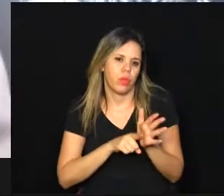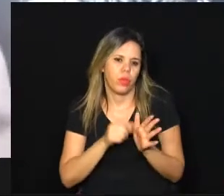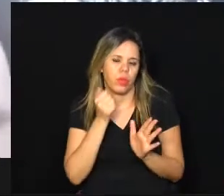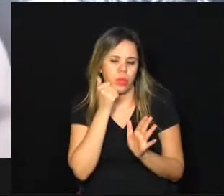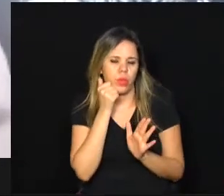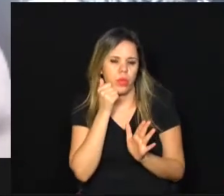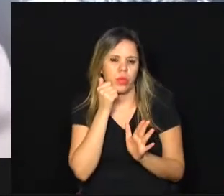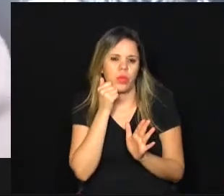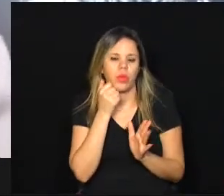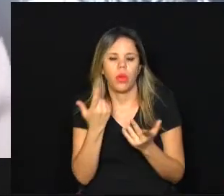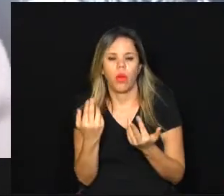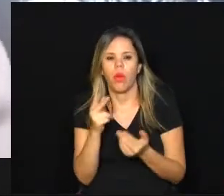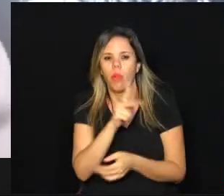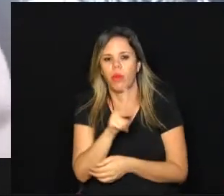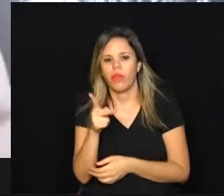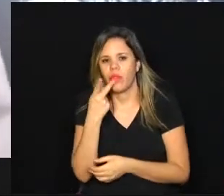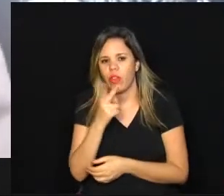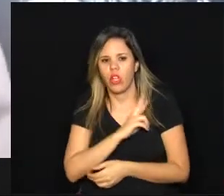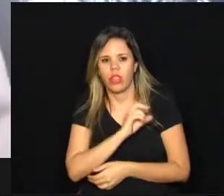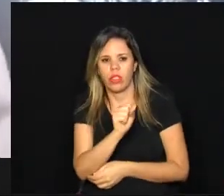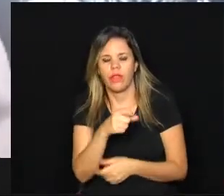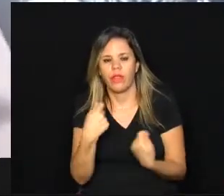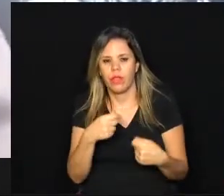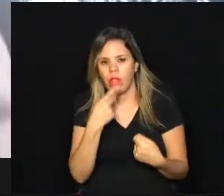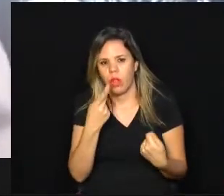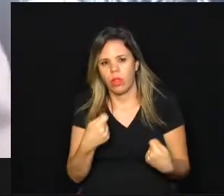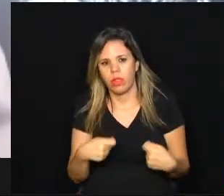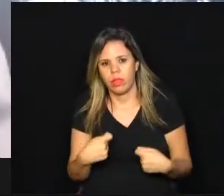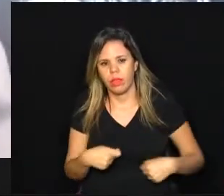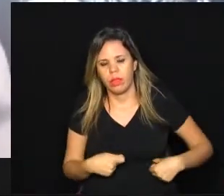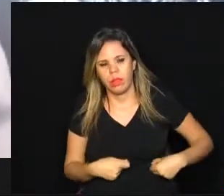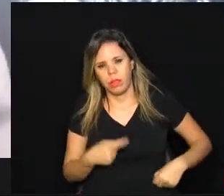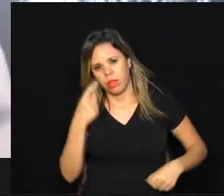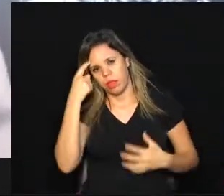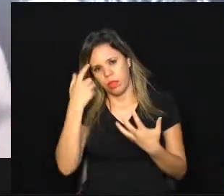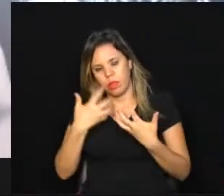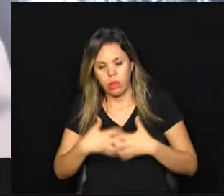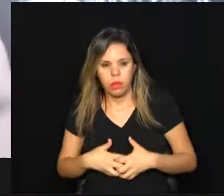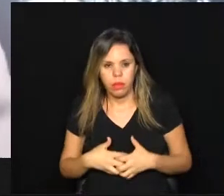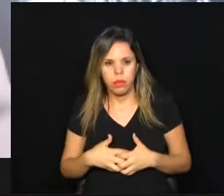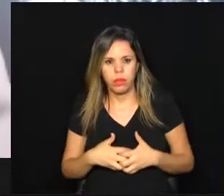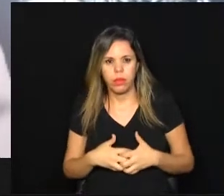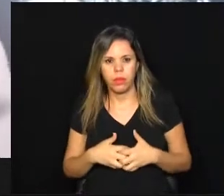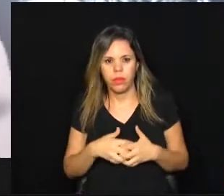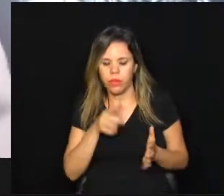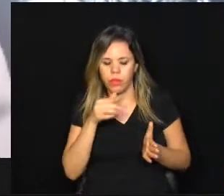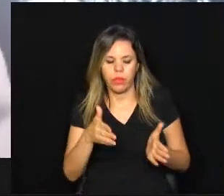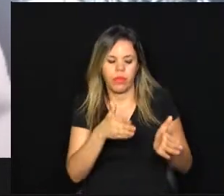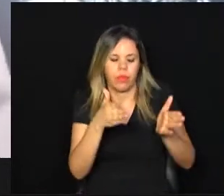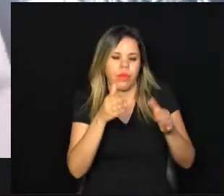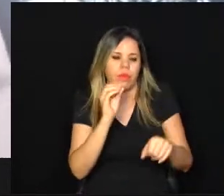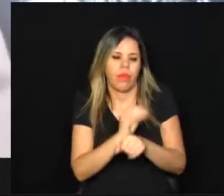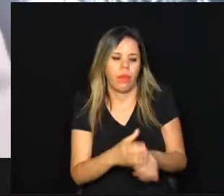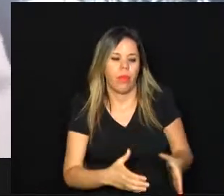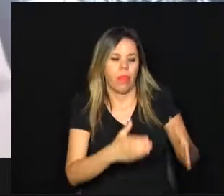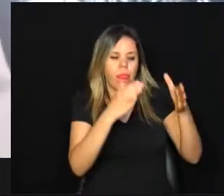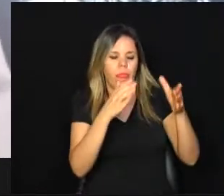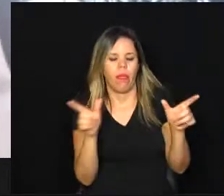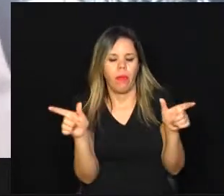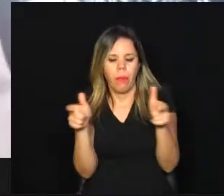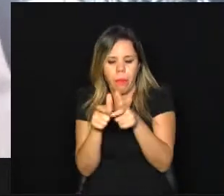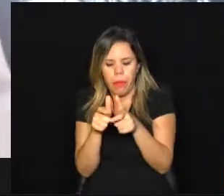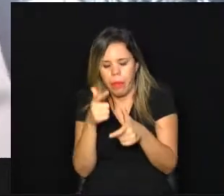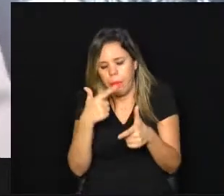o professor colocou, o Rossini colocou a necessidade de pensar na necessidade dos reservatórios aí, para amenizar a questão